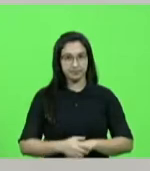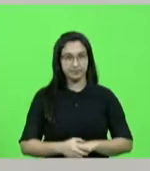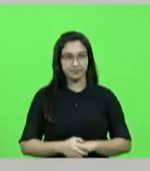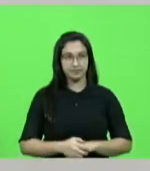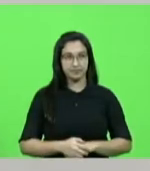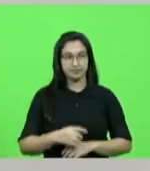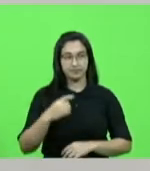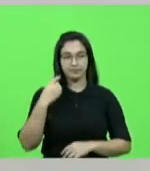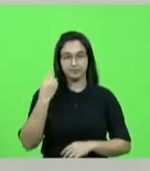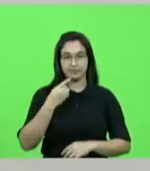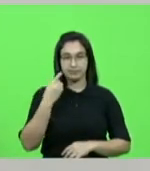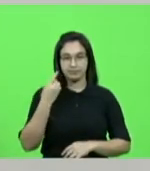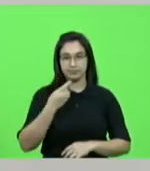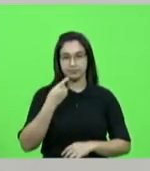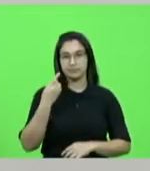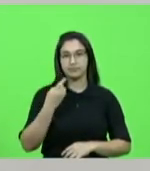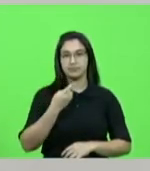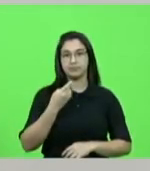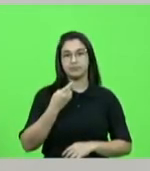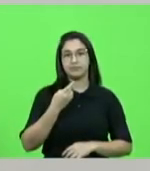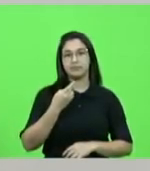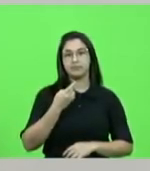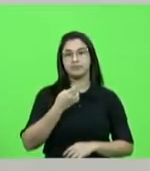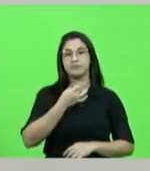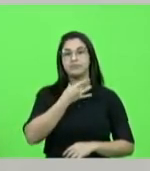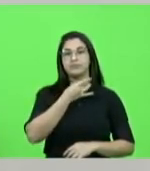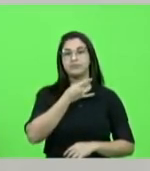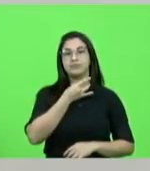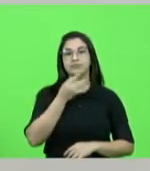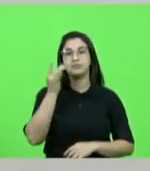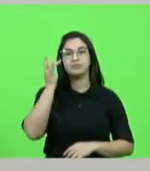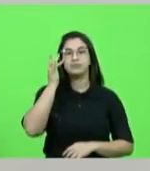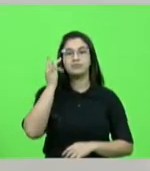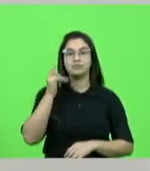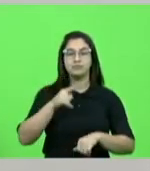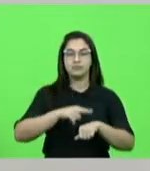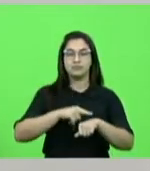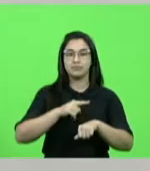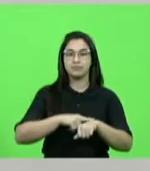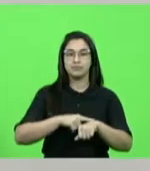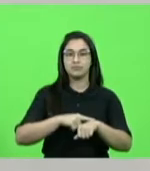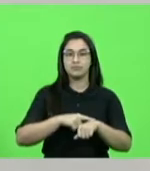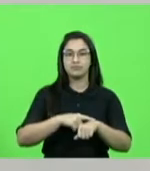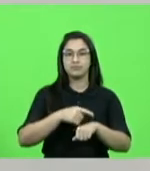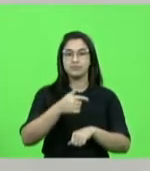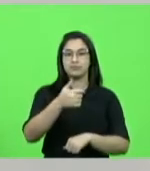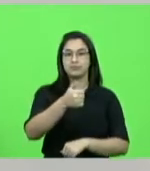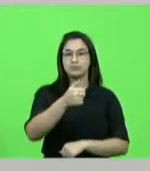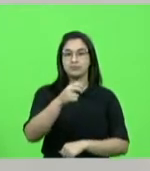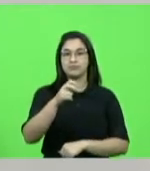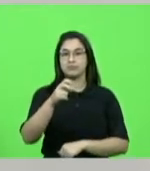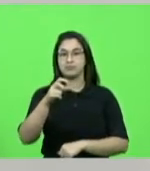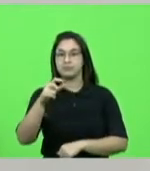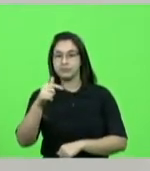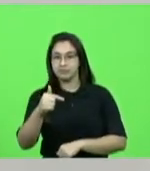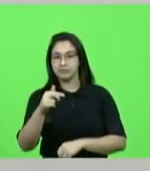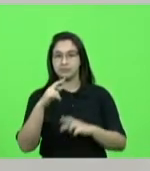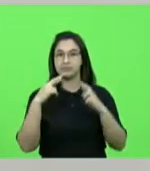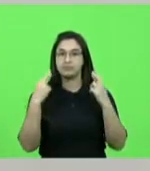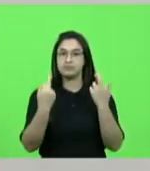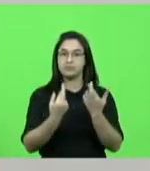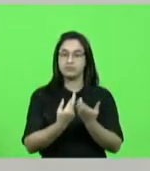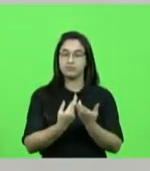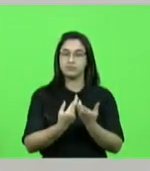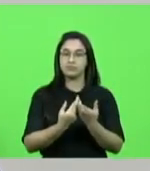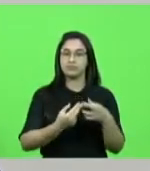Deputado Cubalcini, amanhã nós vamos ter às 17 horas a reunião da Comissão da Educação e